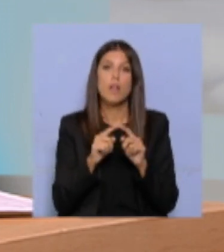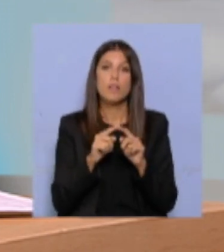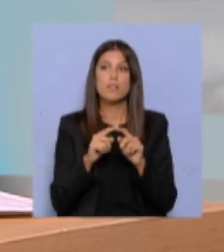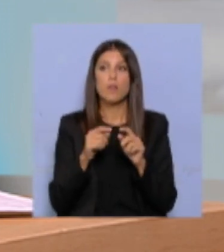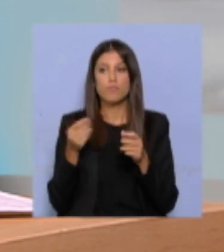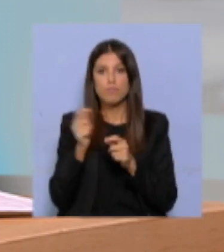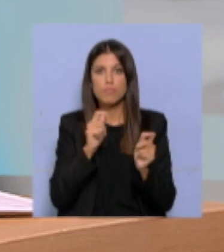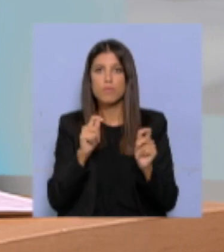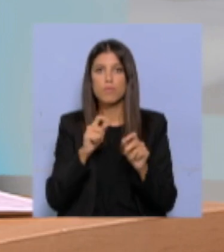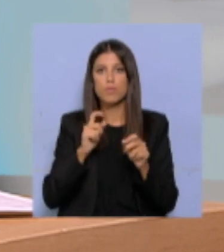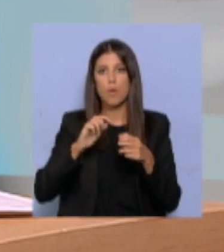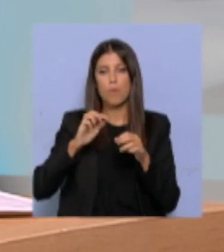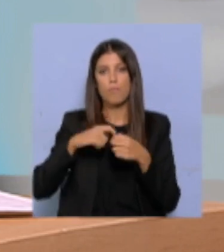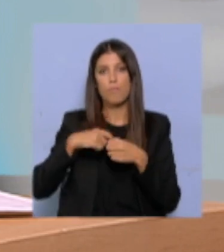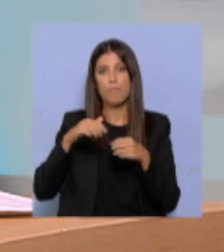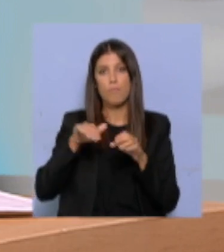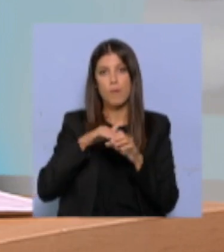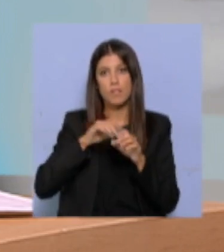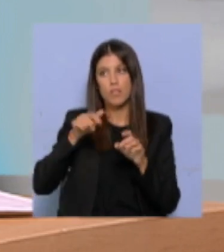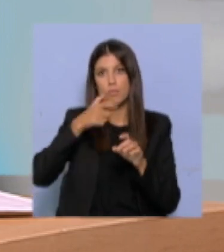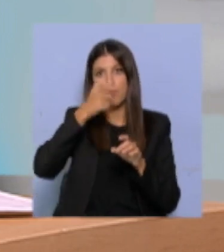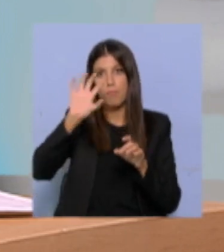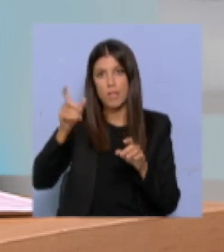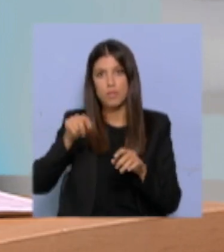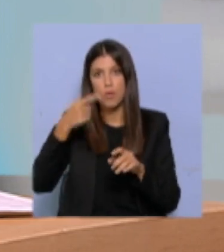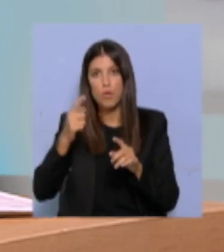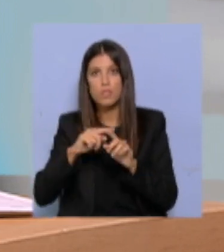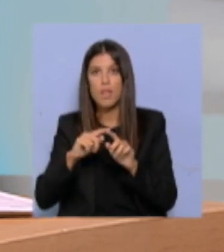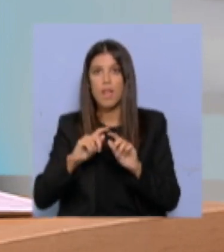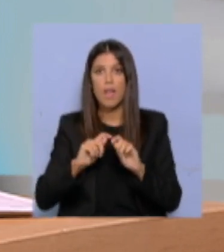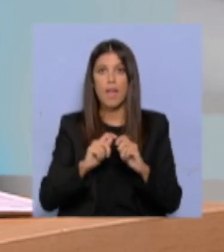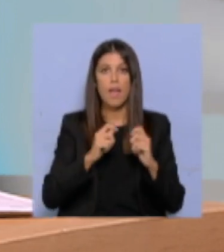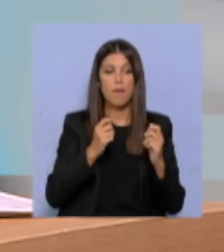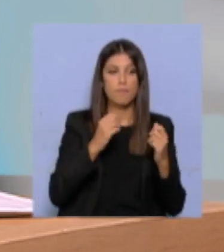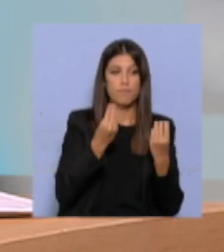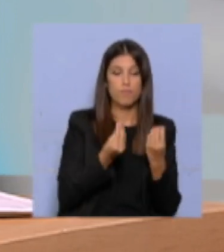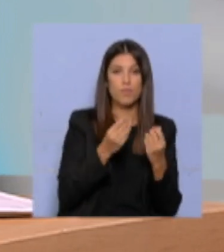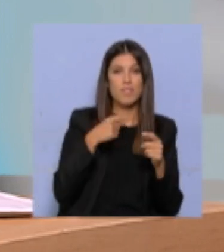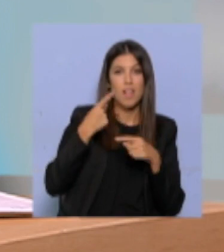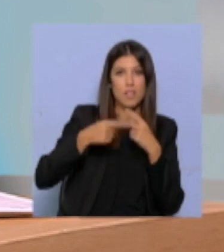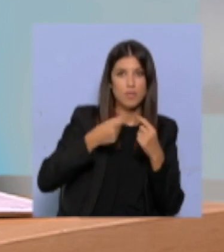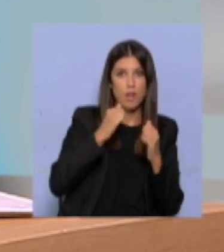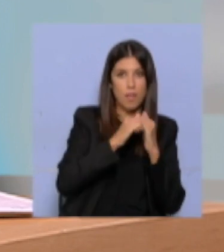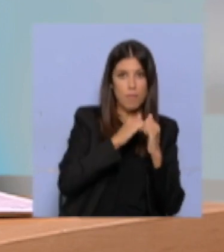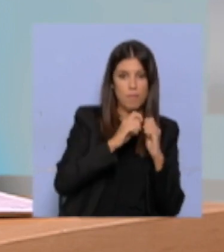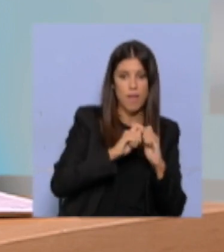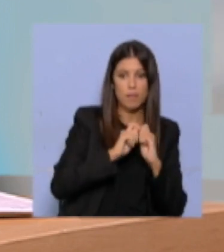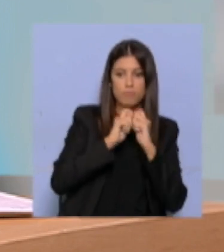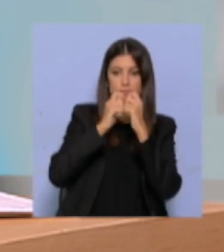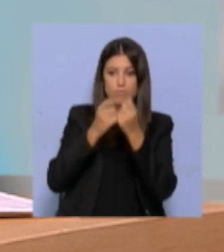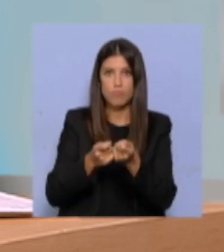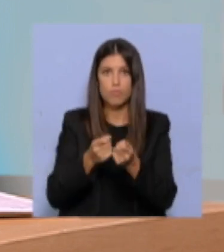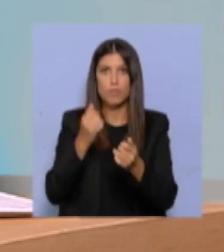desta área de outros países, é a transição do produto tradicional para o produto